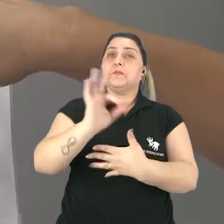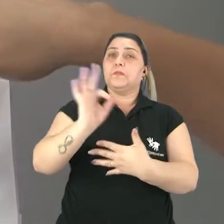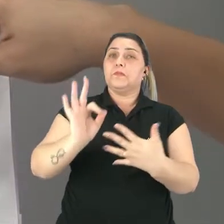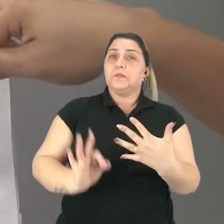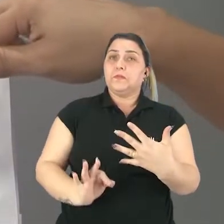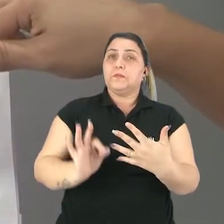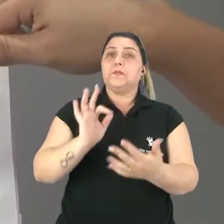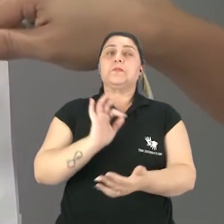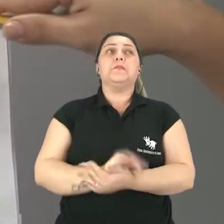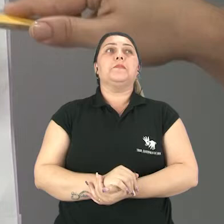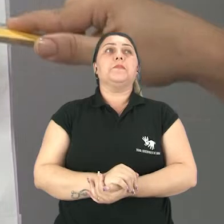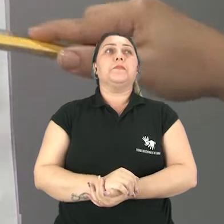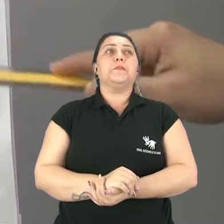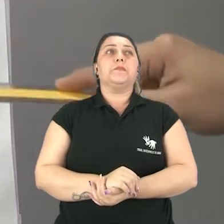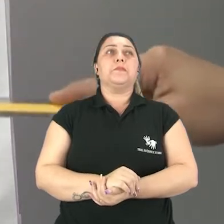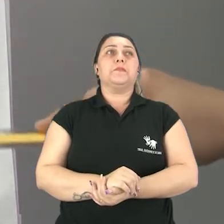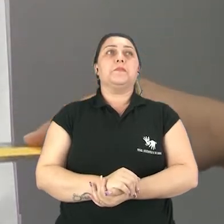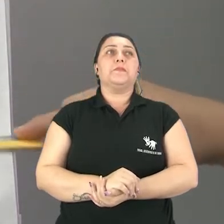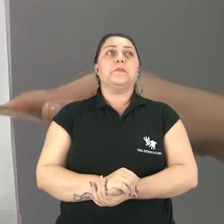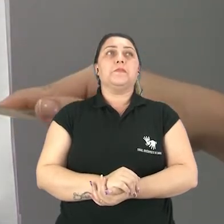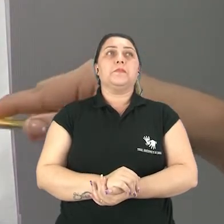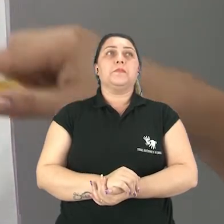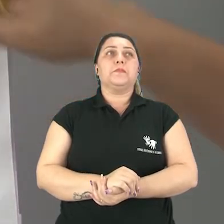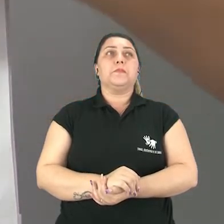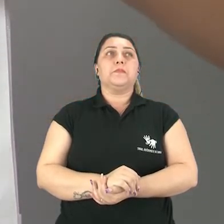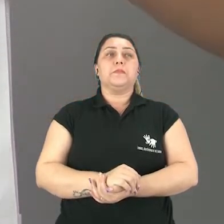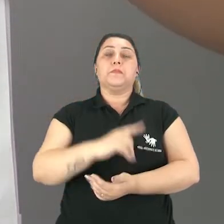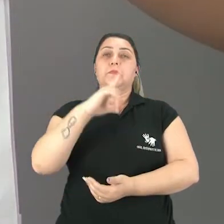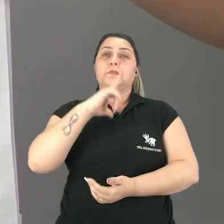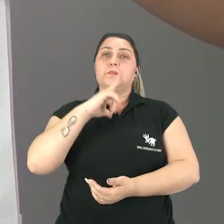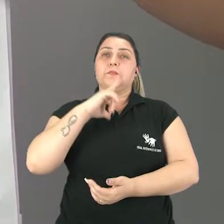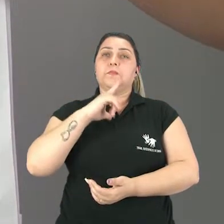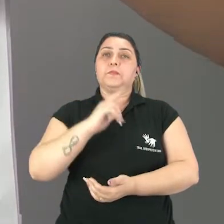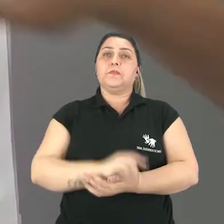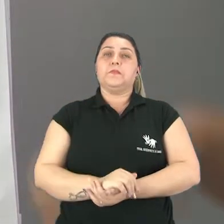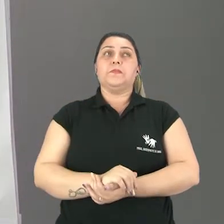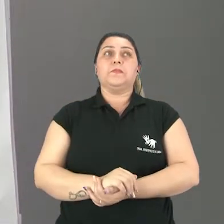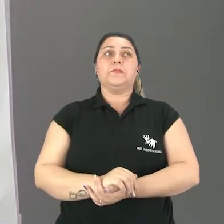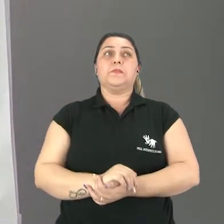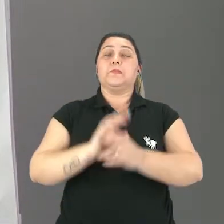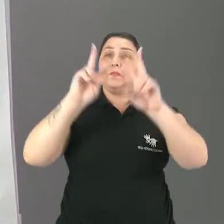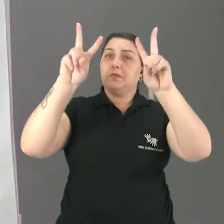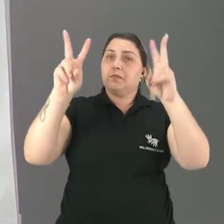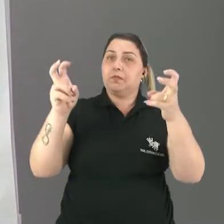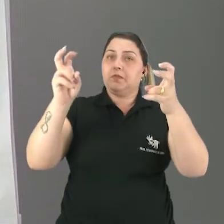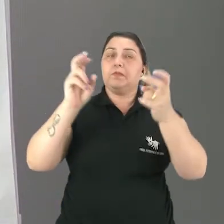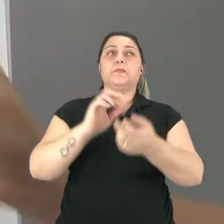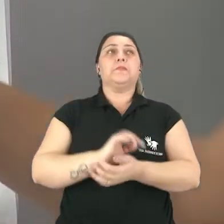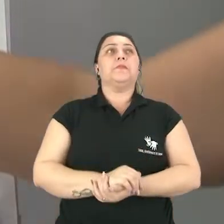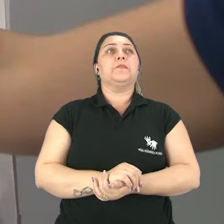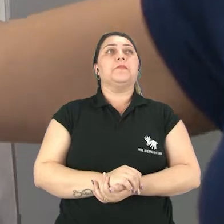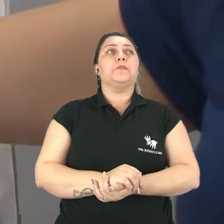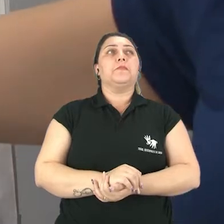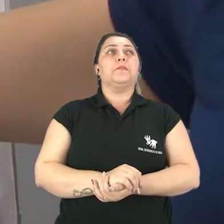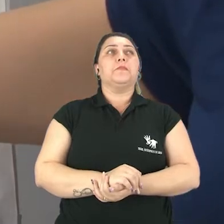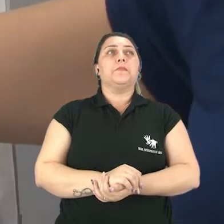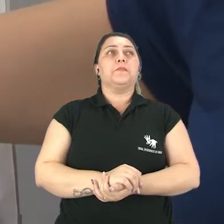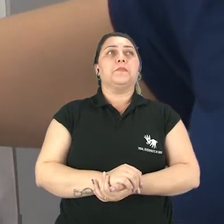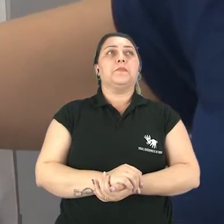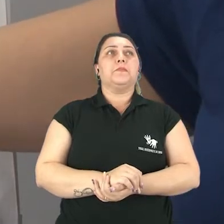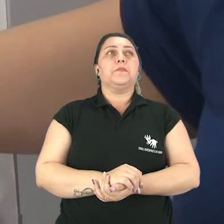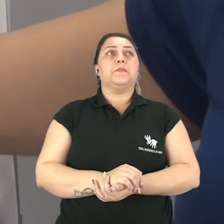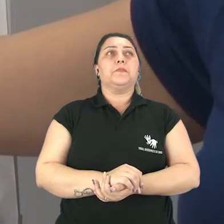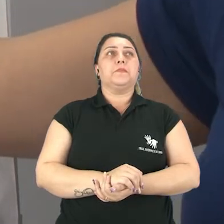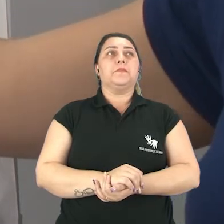elementos que o compõem? O que compõe esse gráfico? Então, nós temos aqui um título. O título